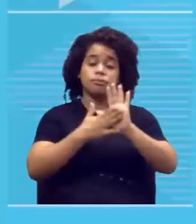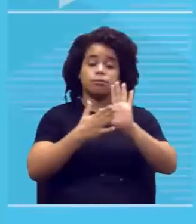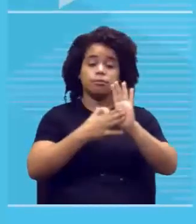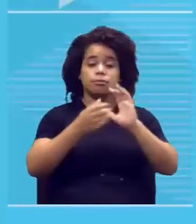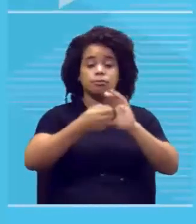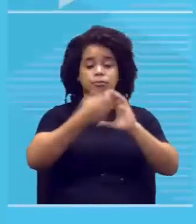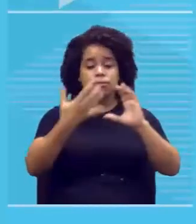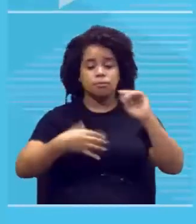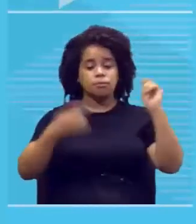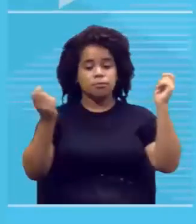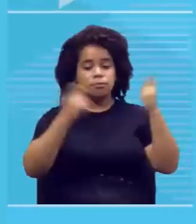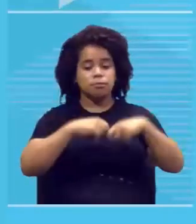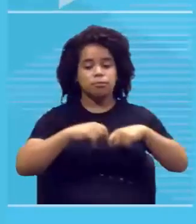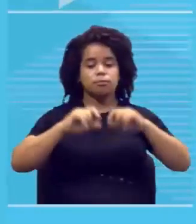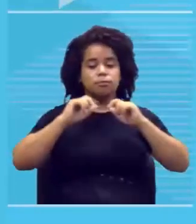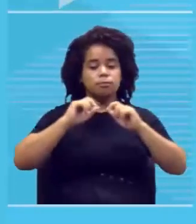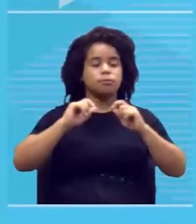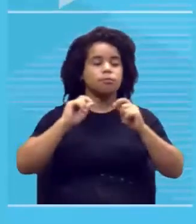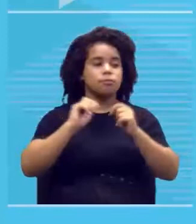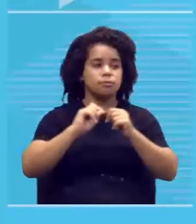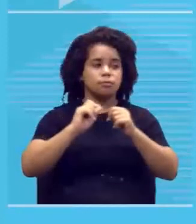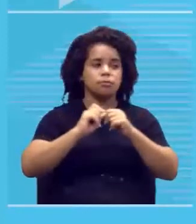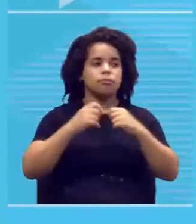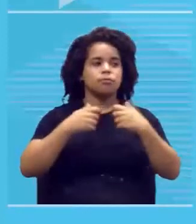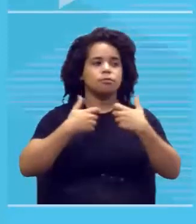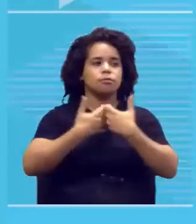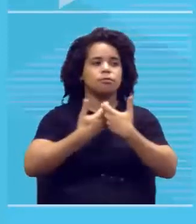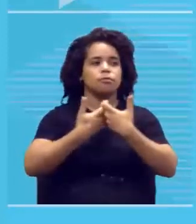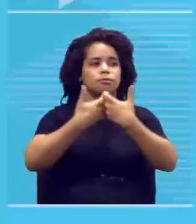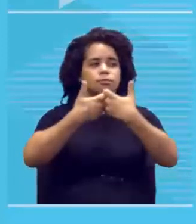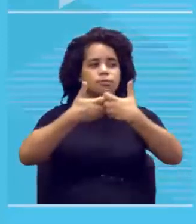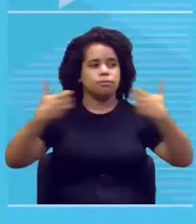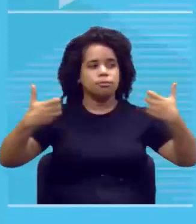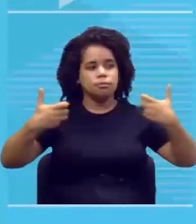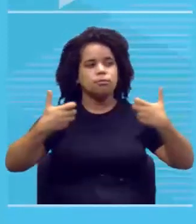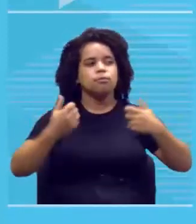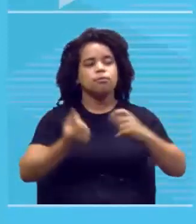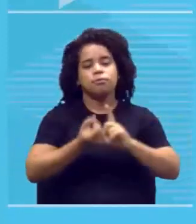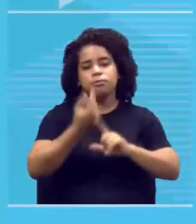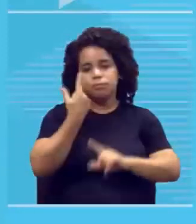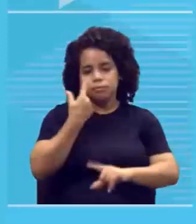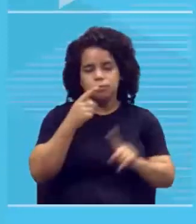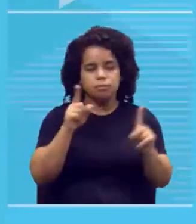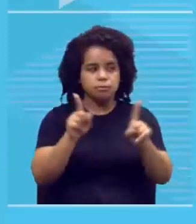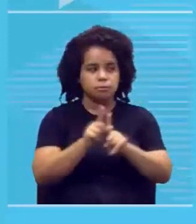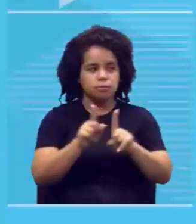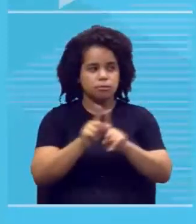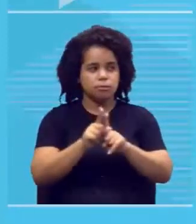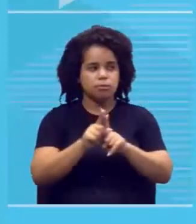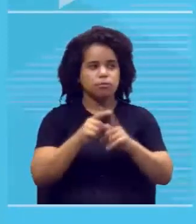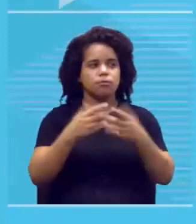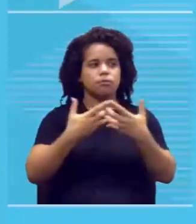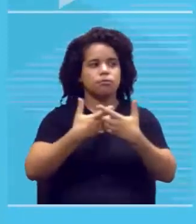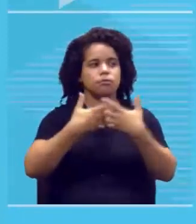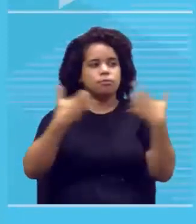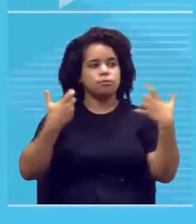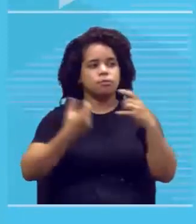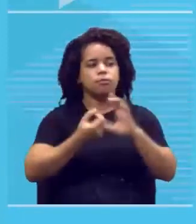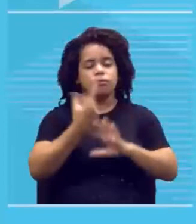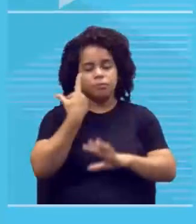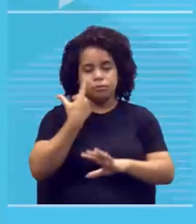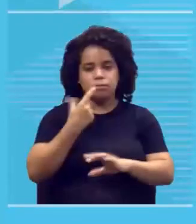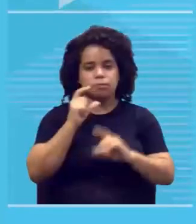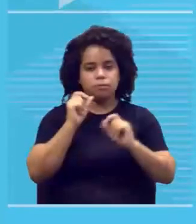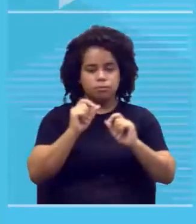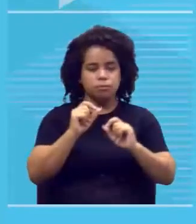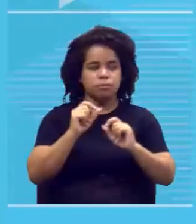para causar esse afastamento esse afastamento estranhamento esse afastamento estranhamento aqui aquele